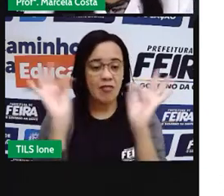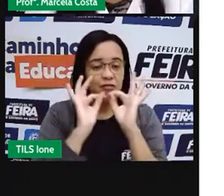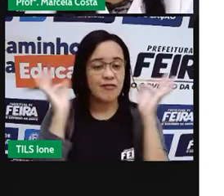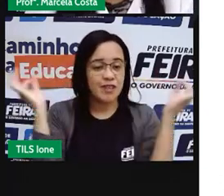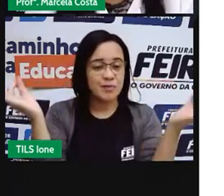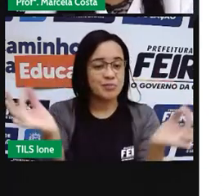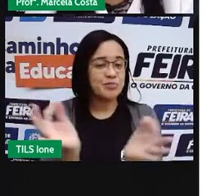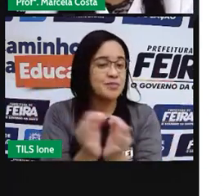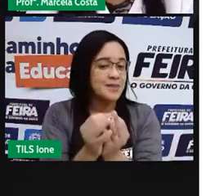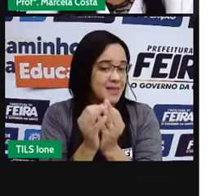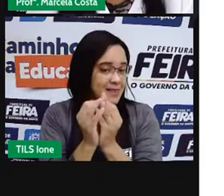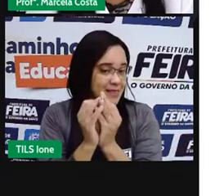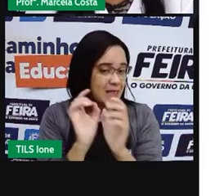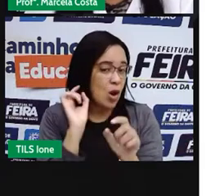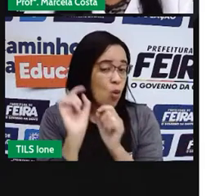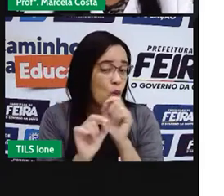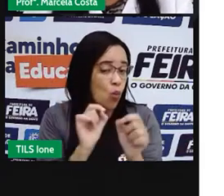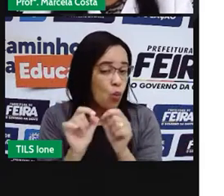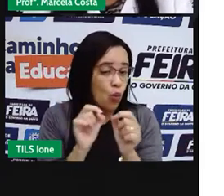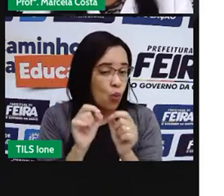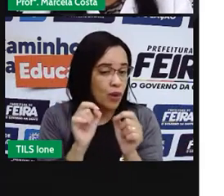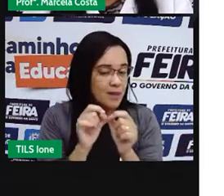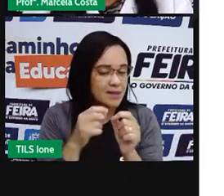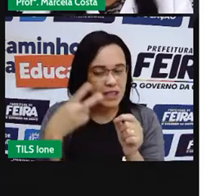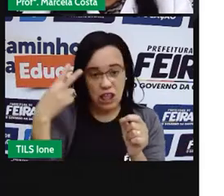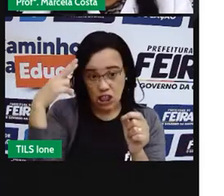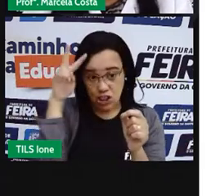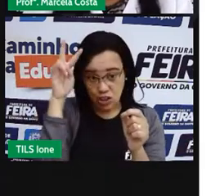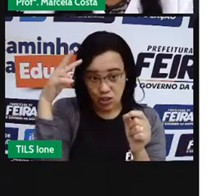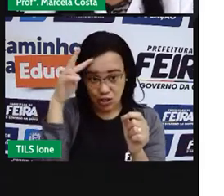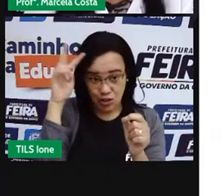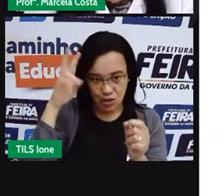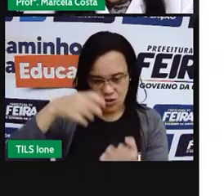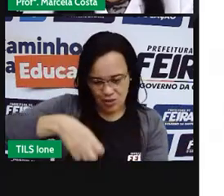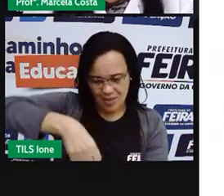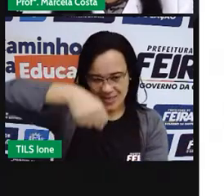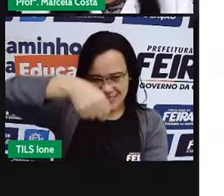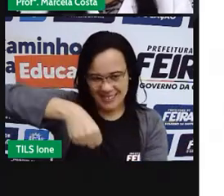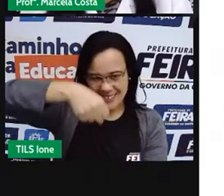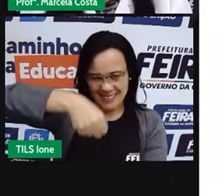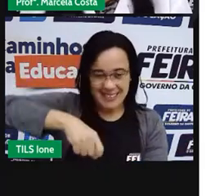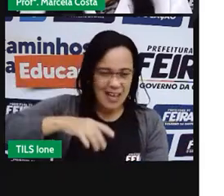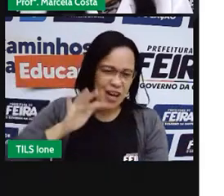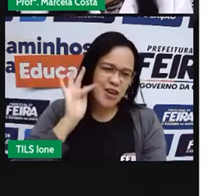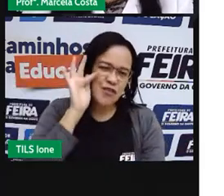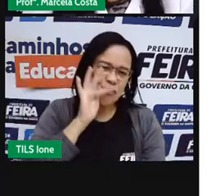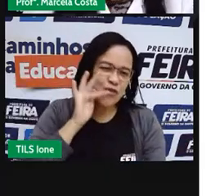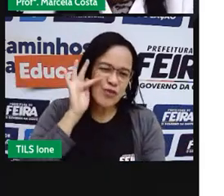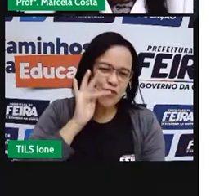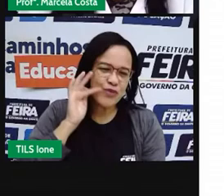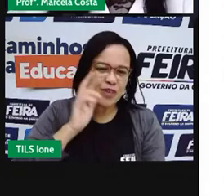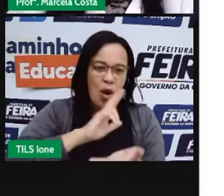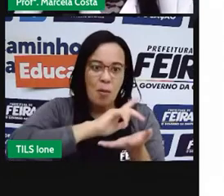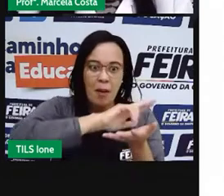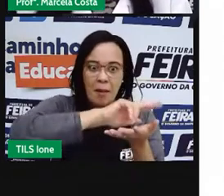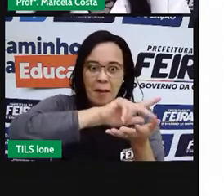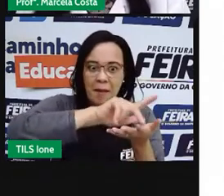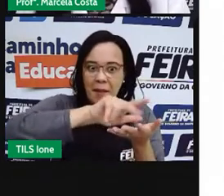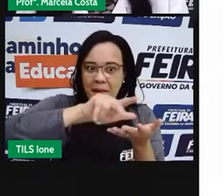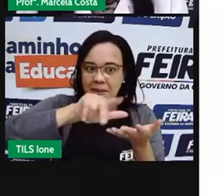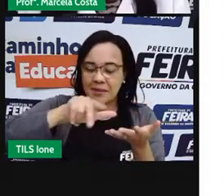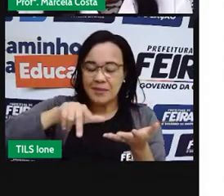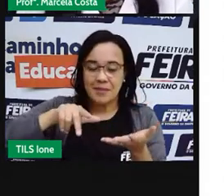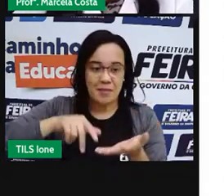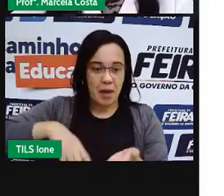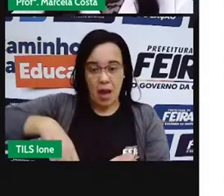onde tinha uma cesta de frutas, onde a personagem ia ali pela